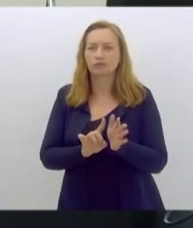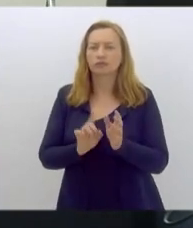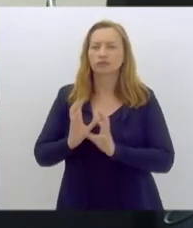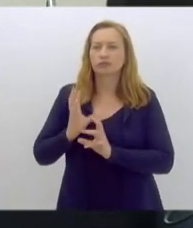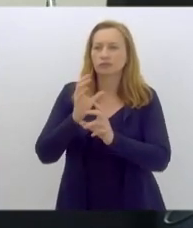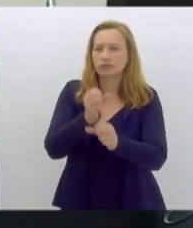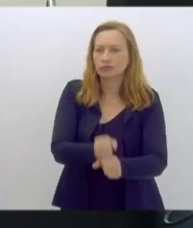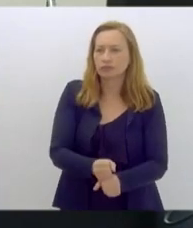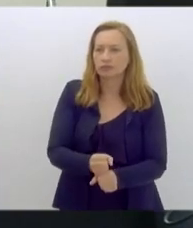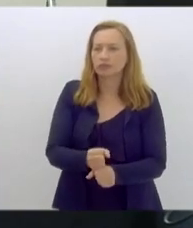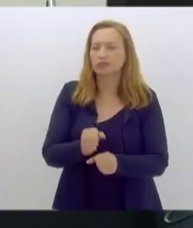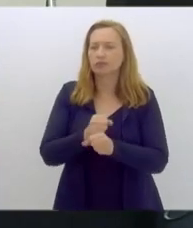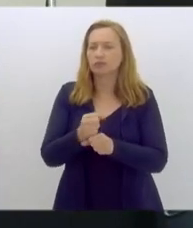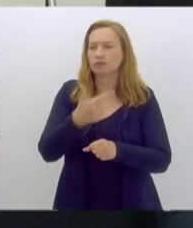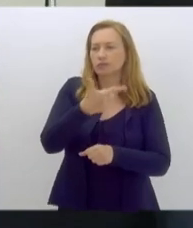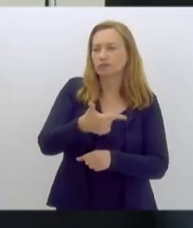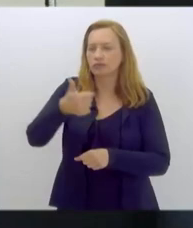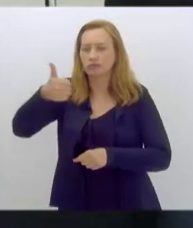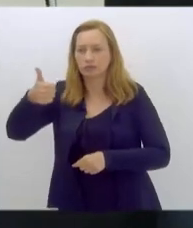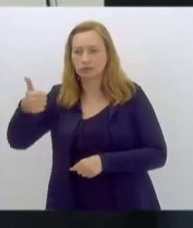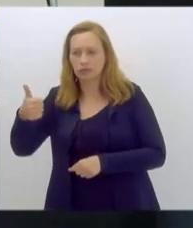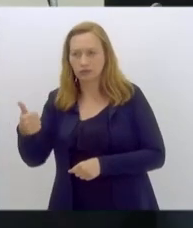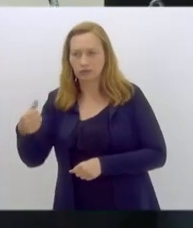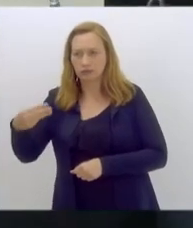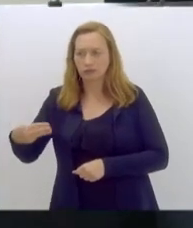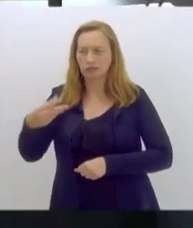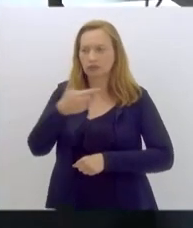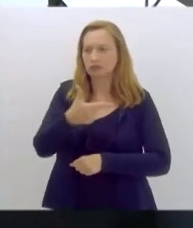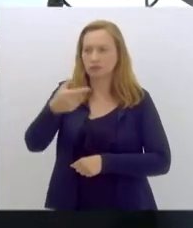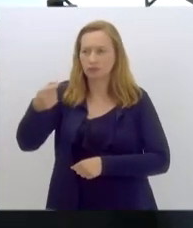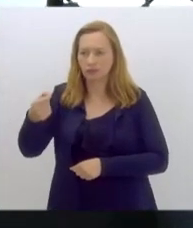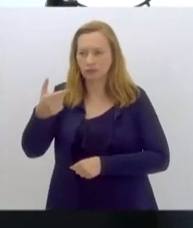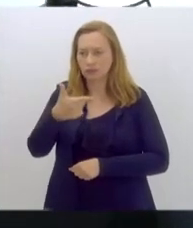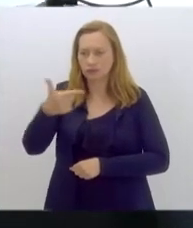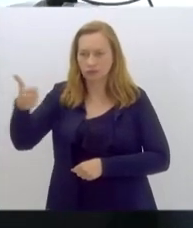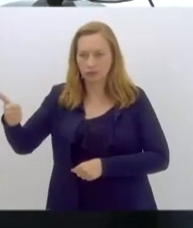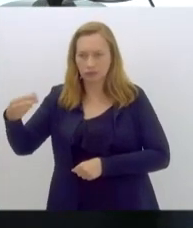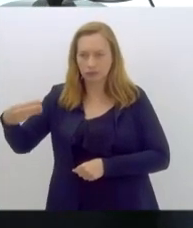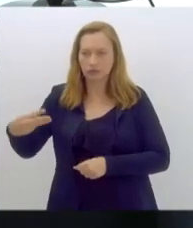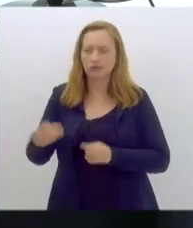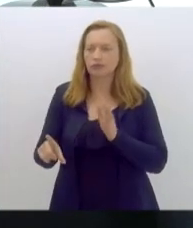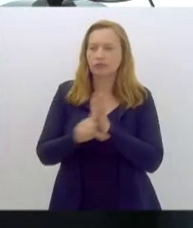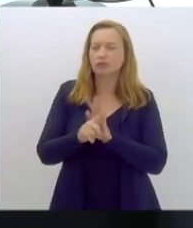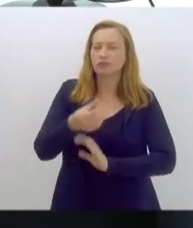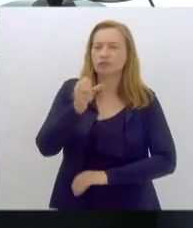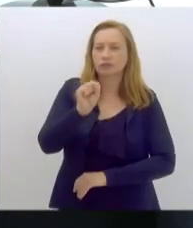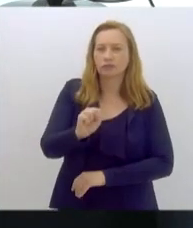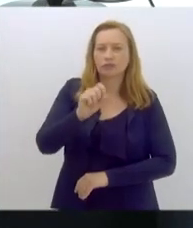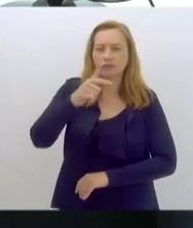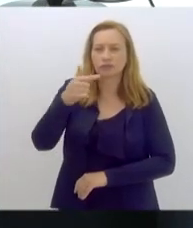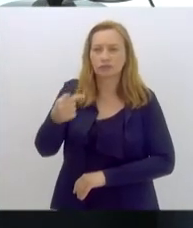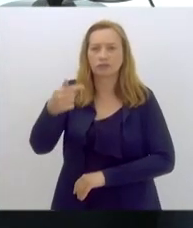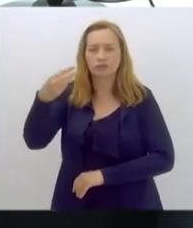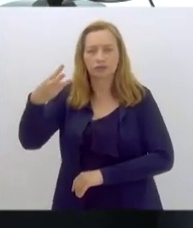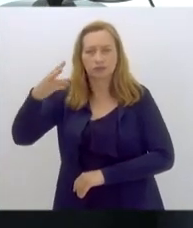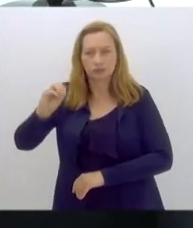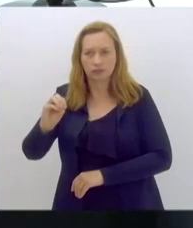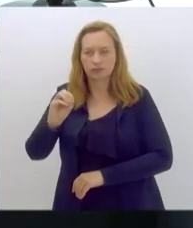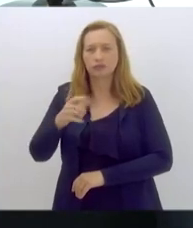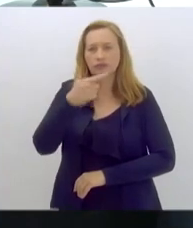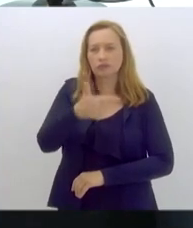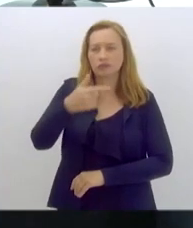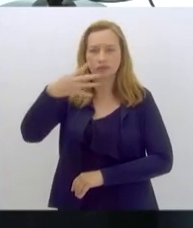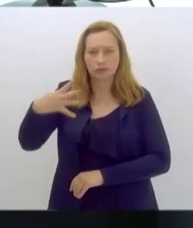livro 23 do plano plurianual 2020/2023 instituído pela lei número 8730 de